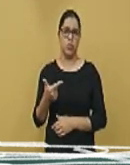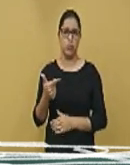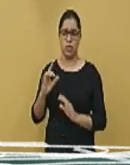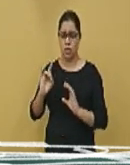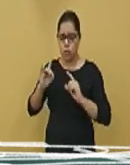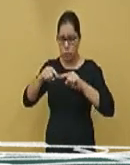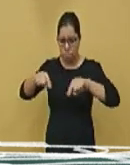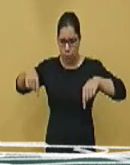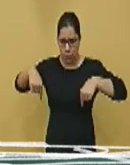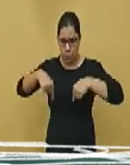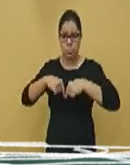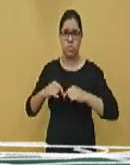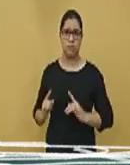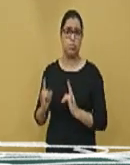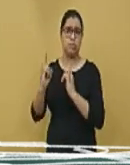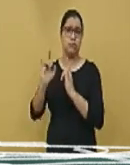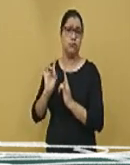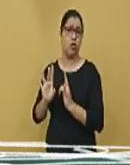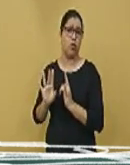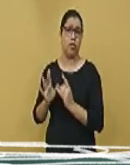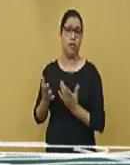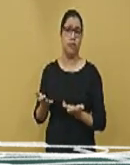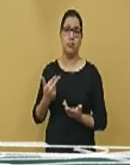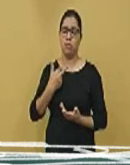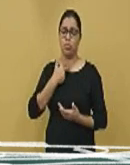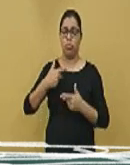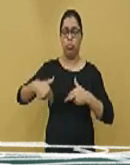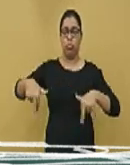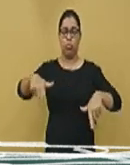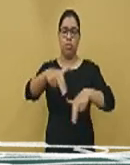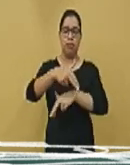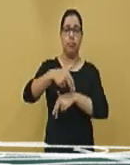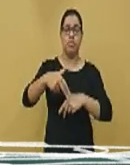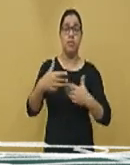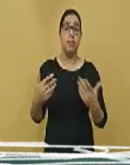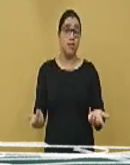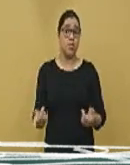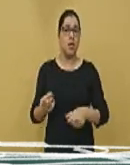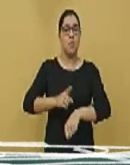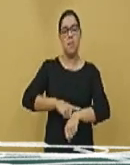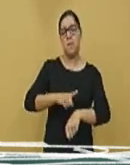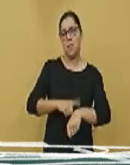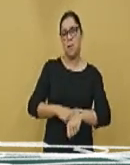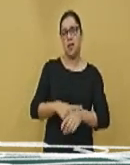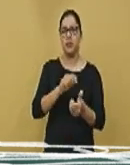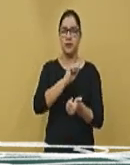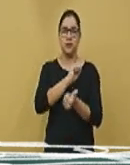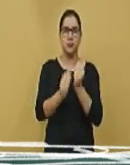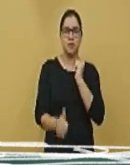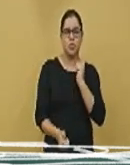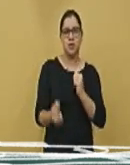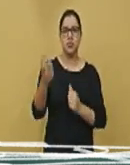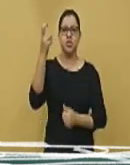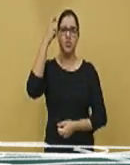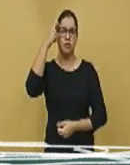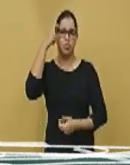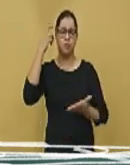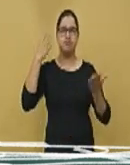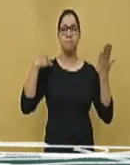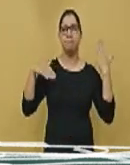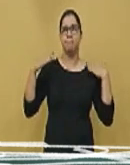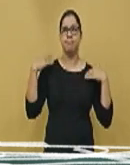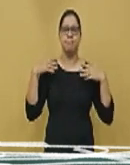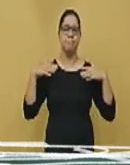Temos que estabelecer diretrizes para ações focalizadas em lazer, esporte, cultura, nas